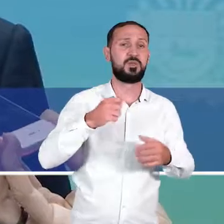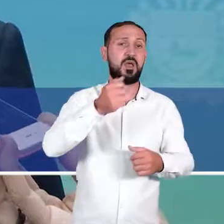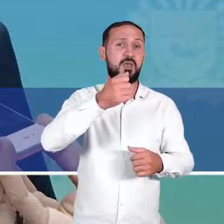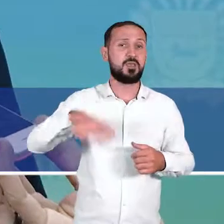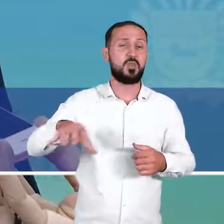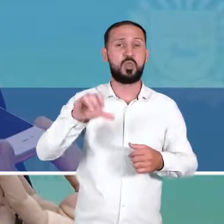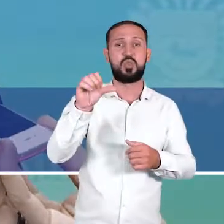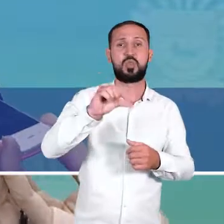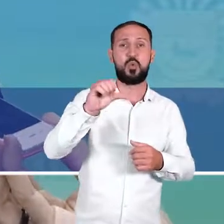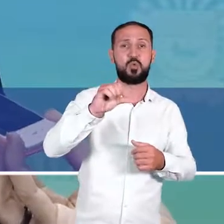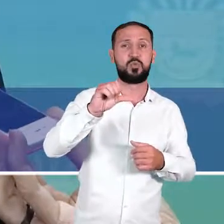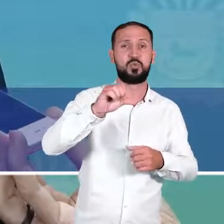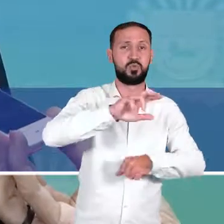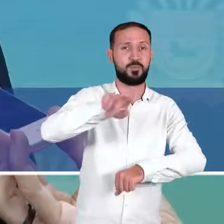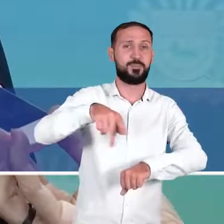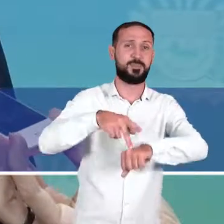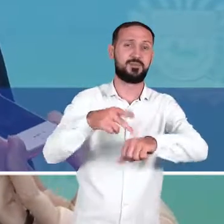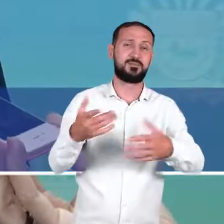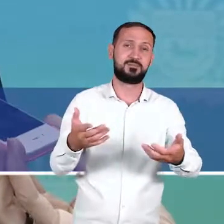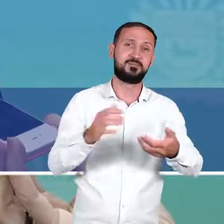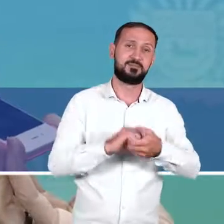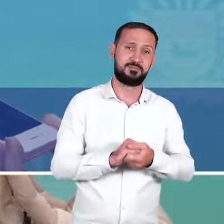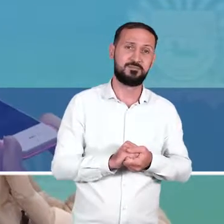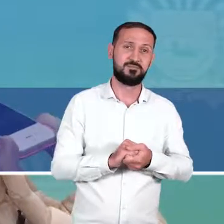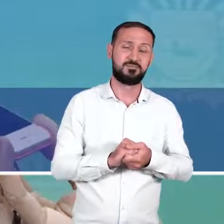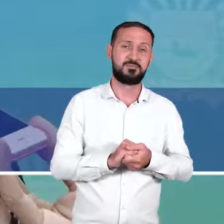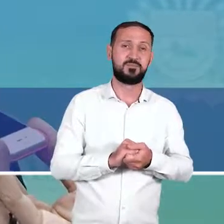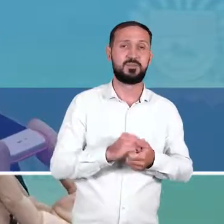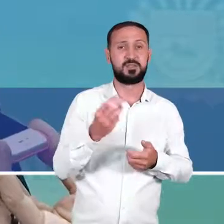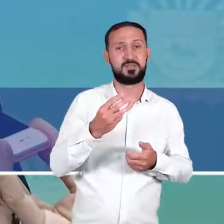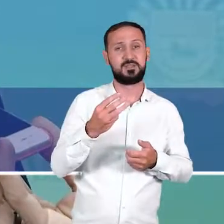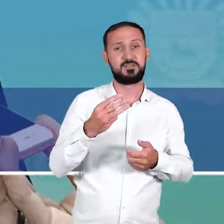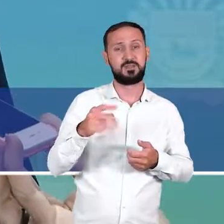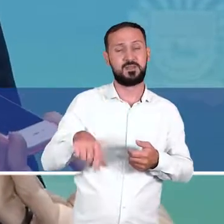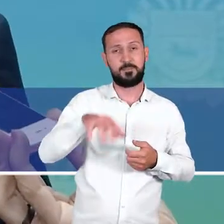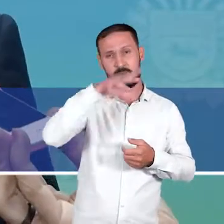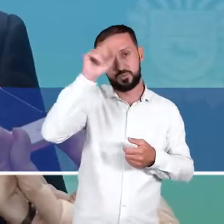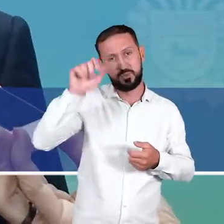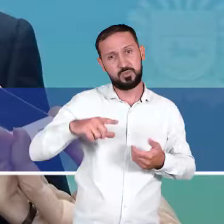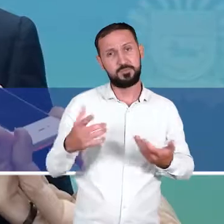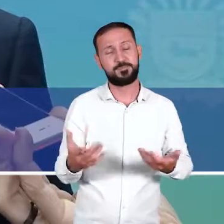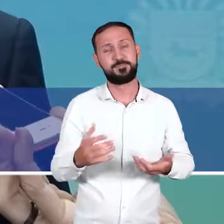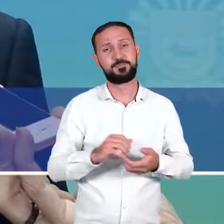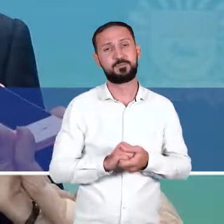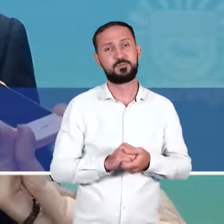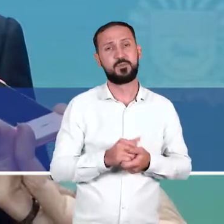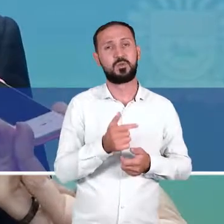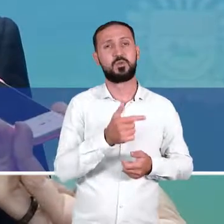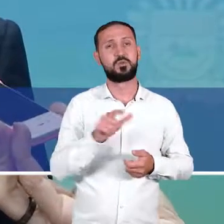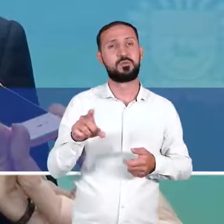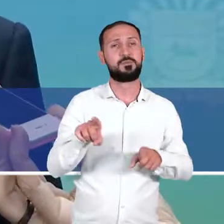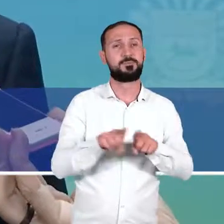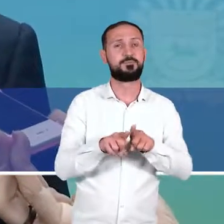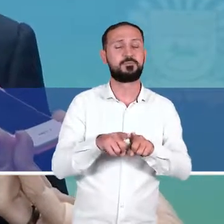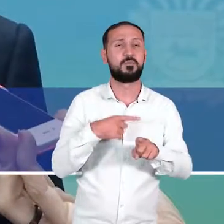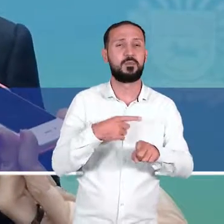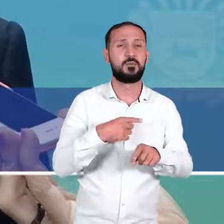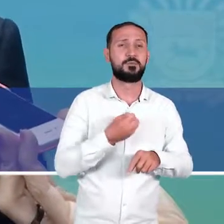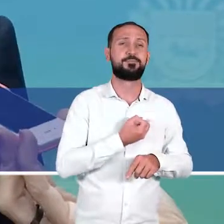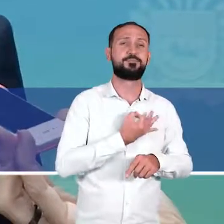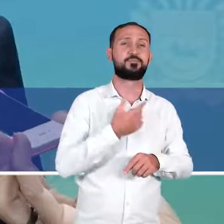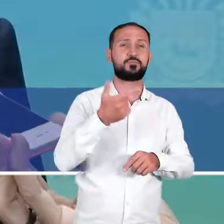9º no país e em terceiro aqui no estado. e os outros também que tiveram. Tivemos mais